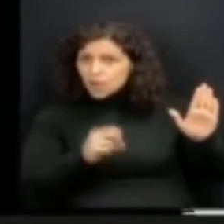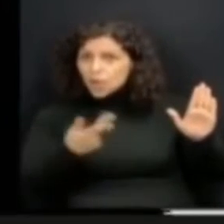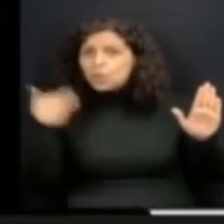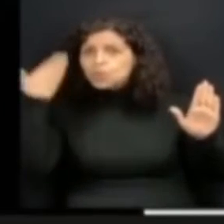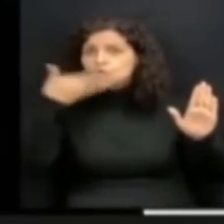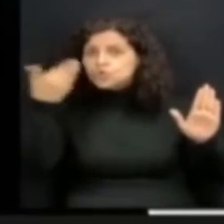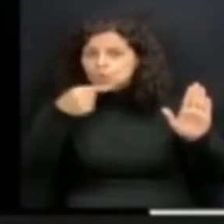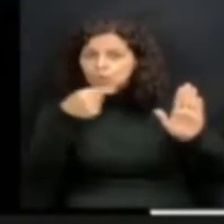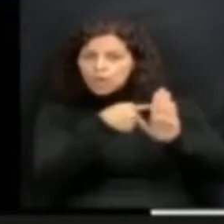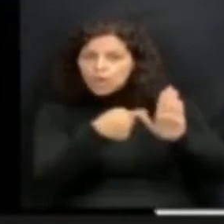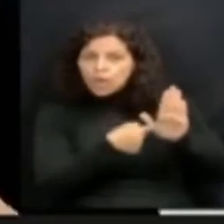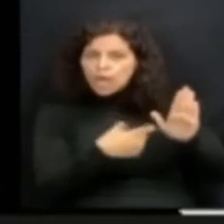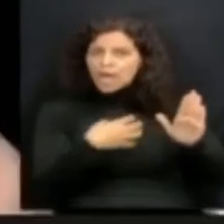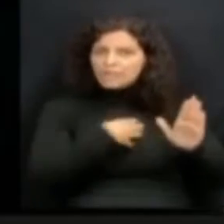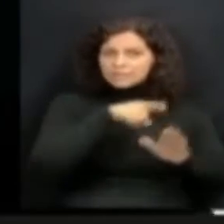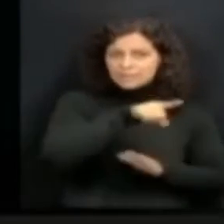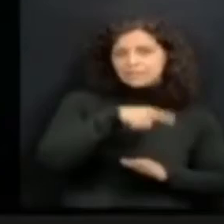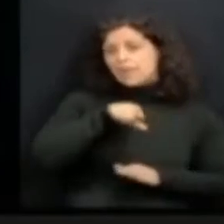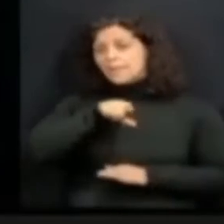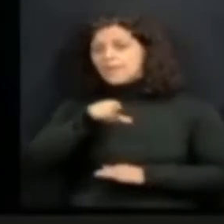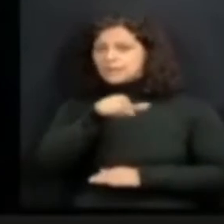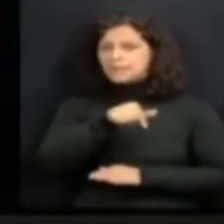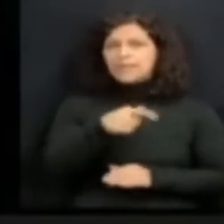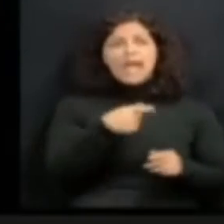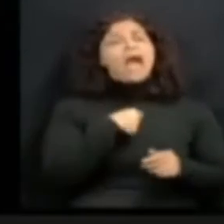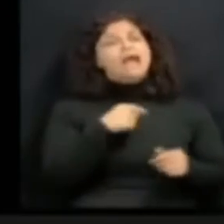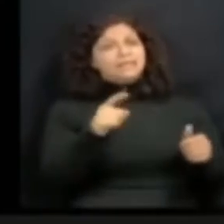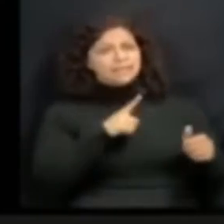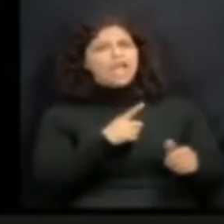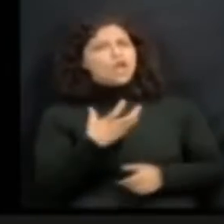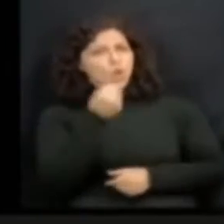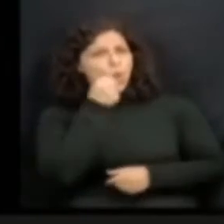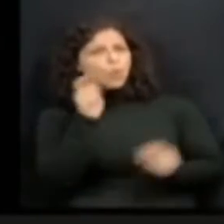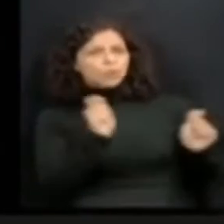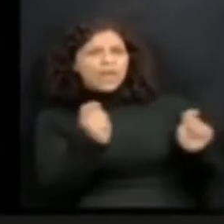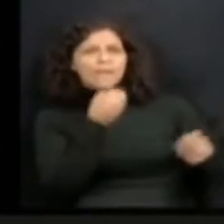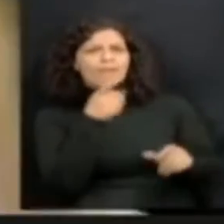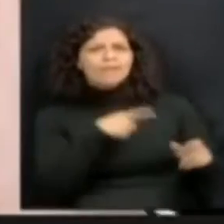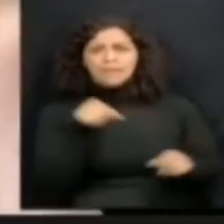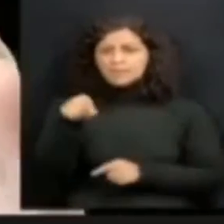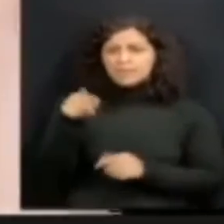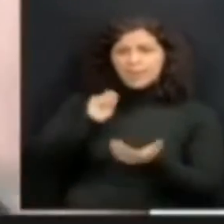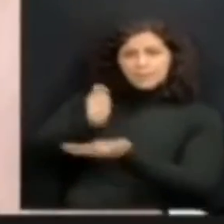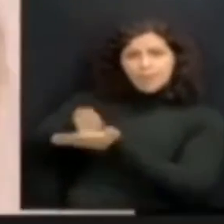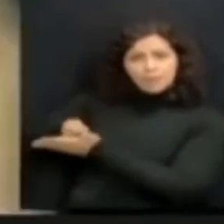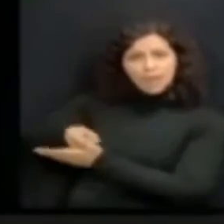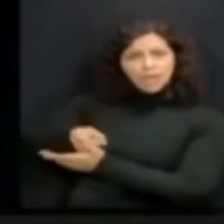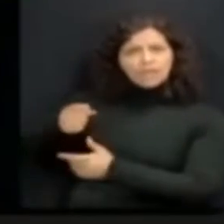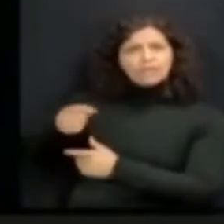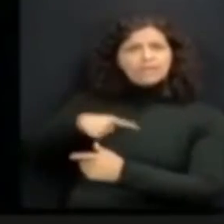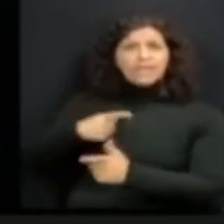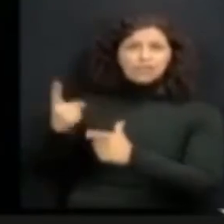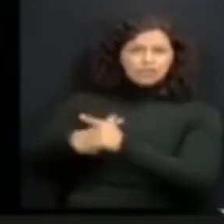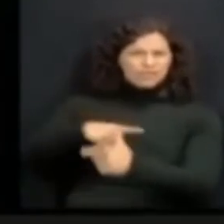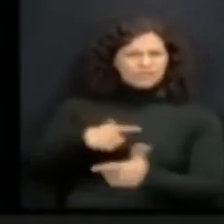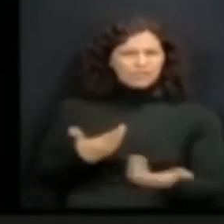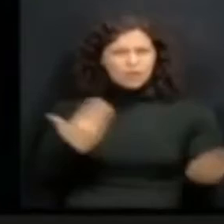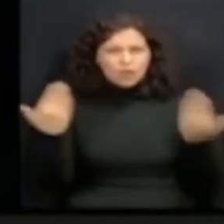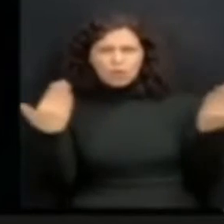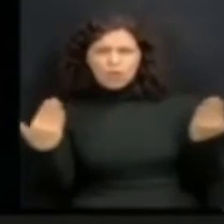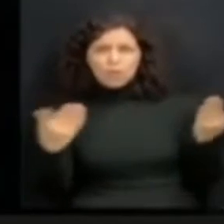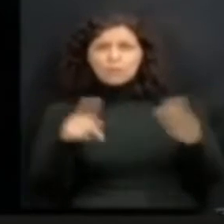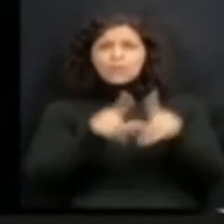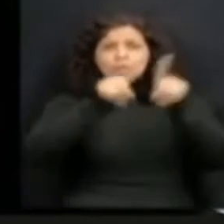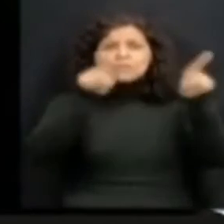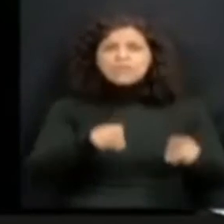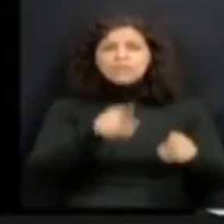discurso para uma determinada situação e para outro vale outro discurso? Por que a escolha de penalização do serviço e